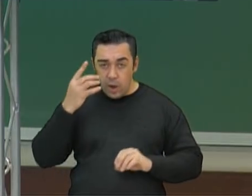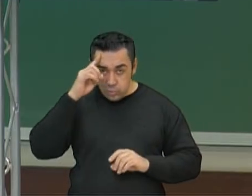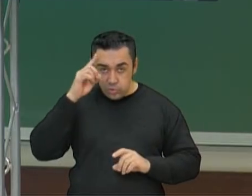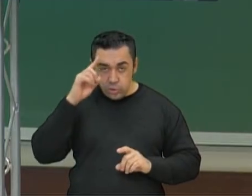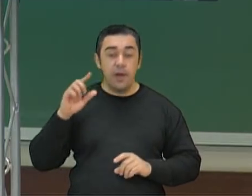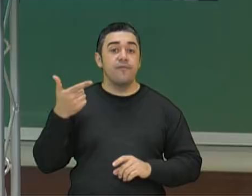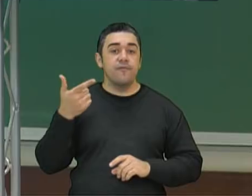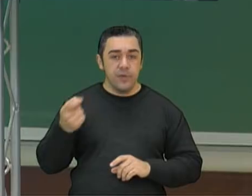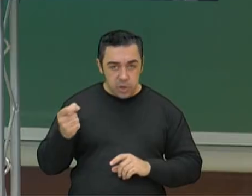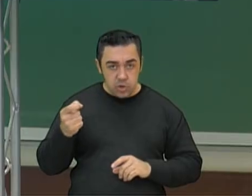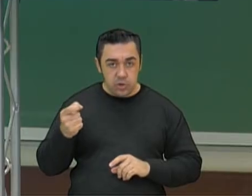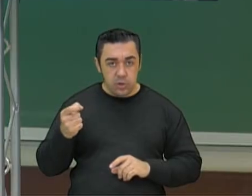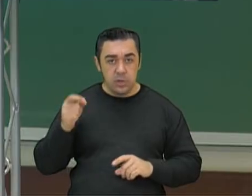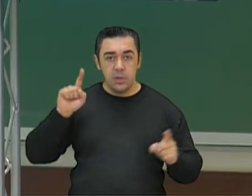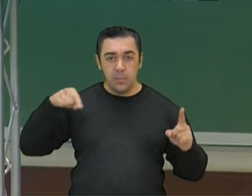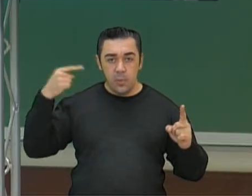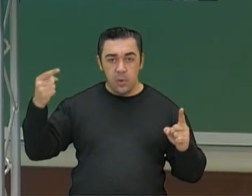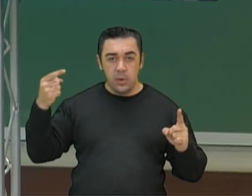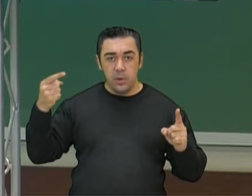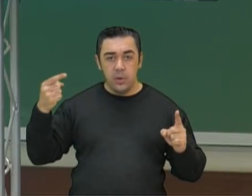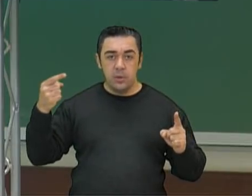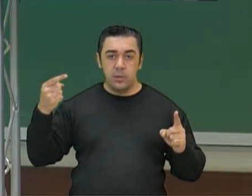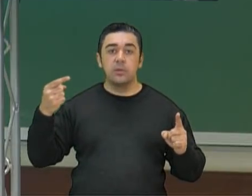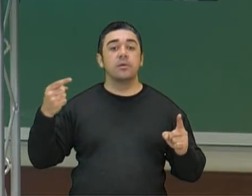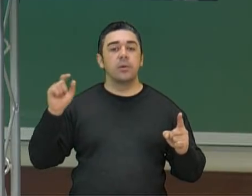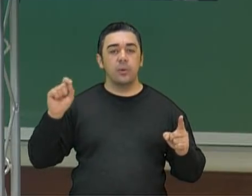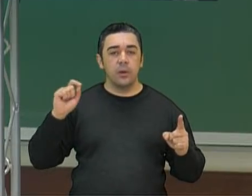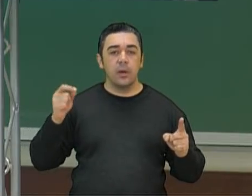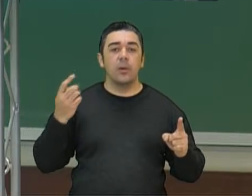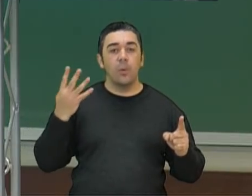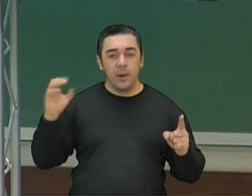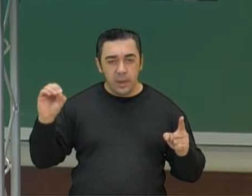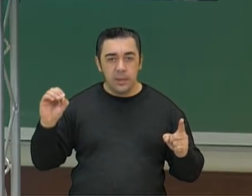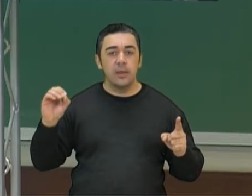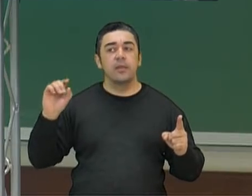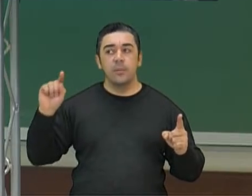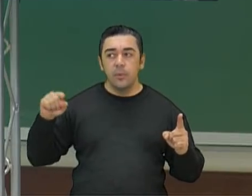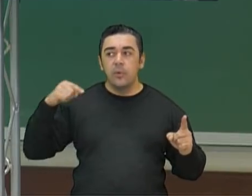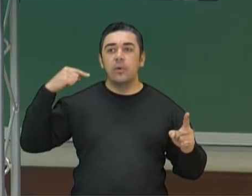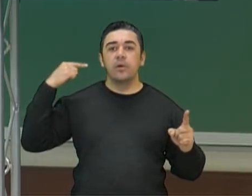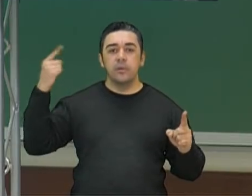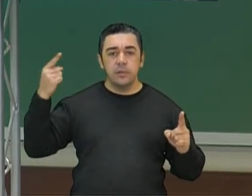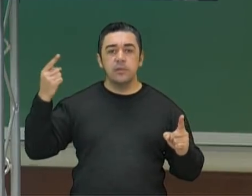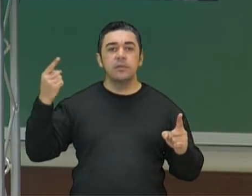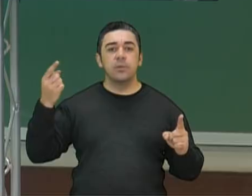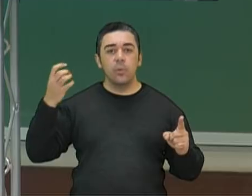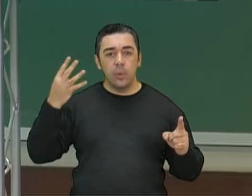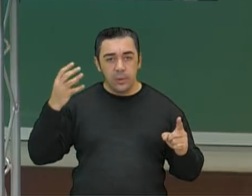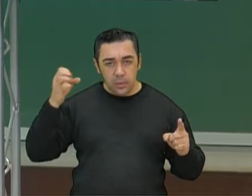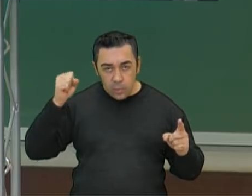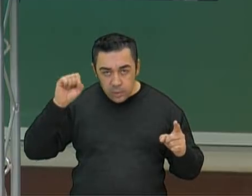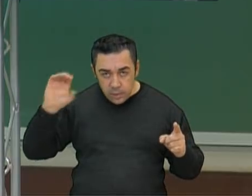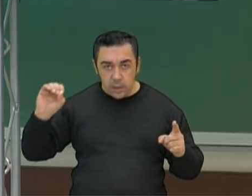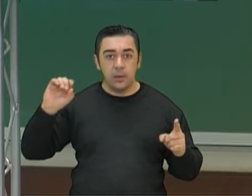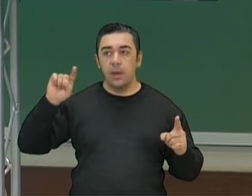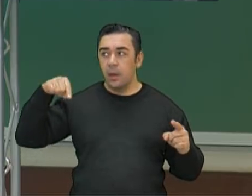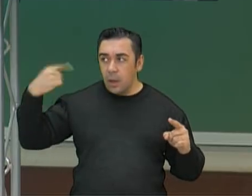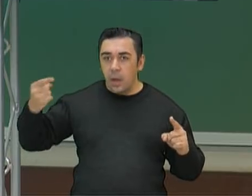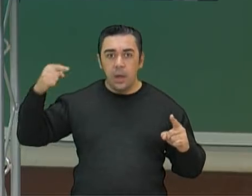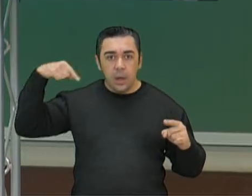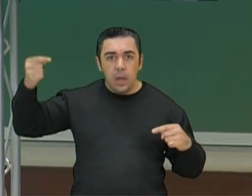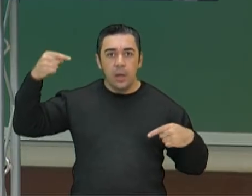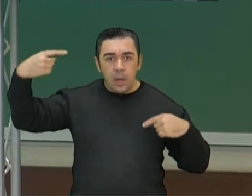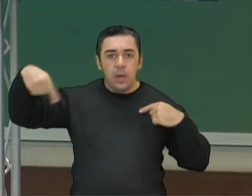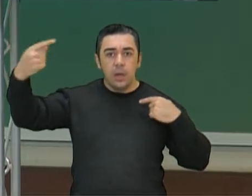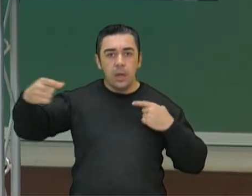custando 20. Depois, nem 4 dias se davam, ela já é para 40. E aí sempre, mercadorias dobrando de valor